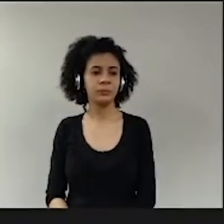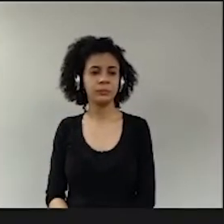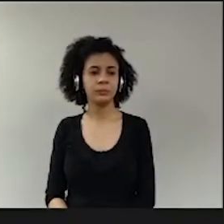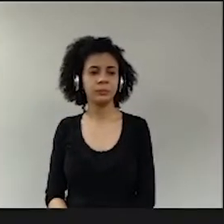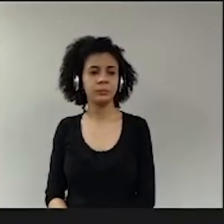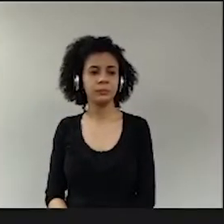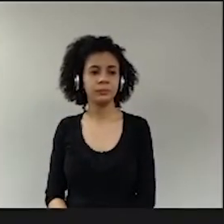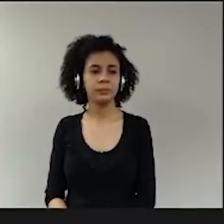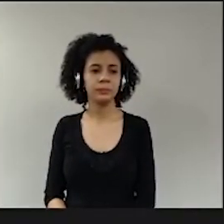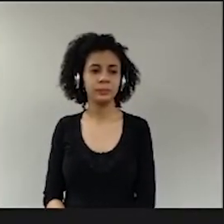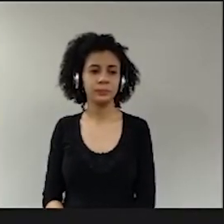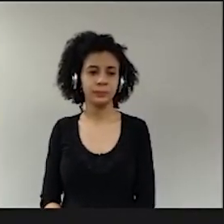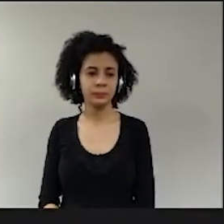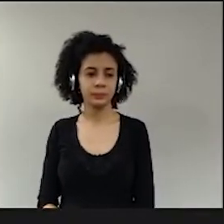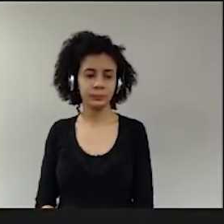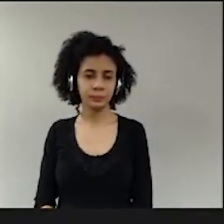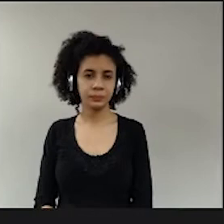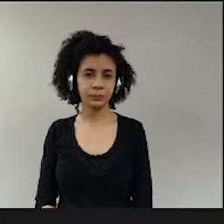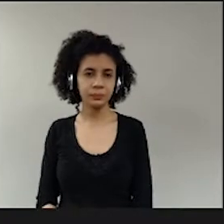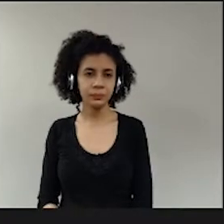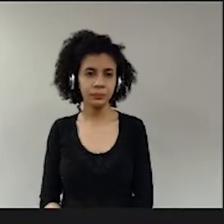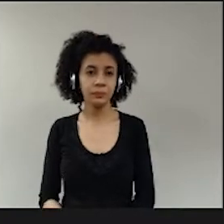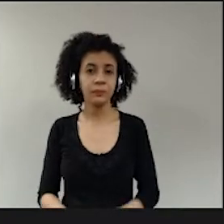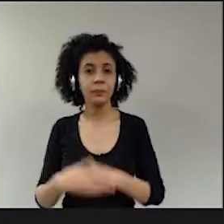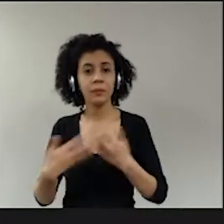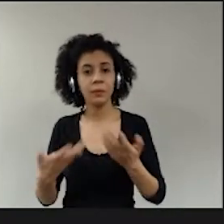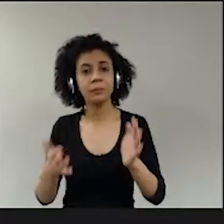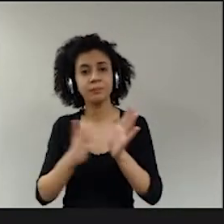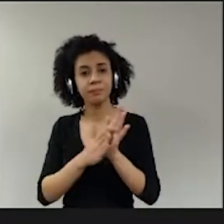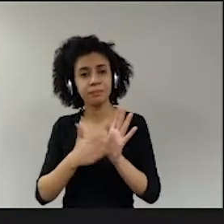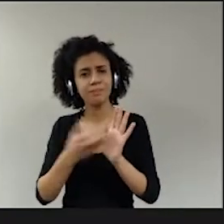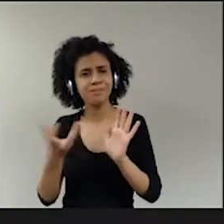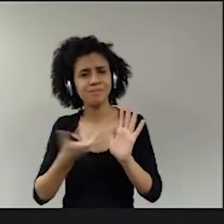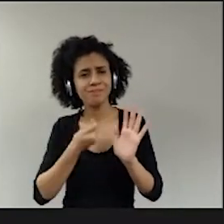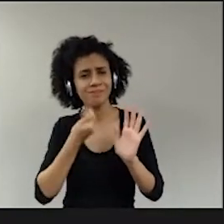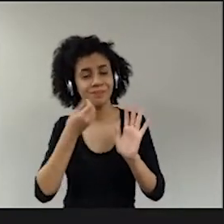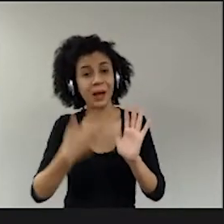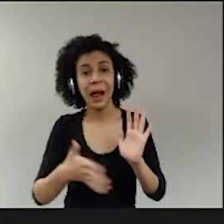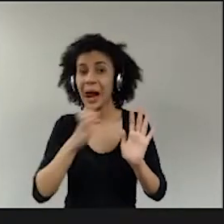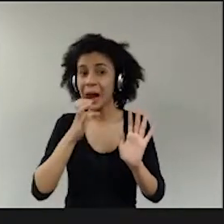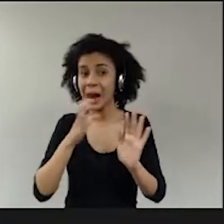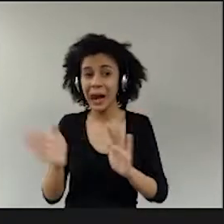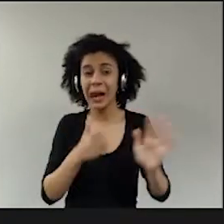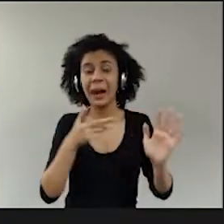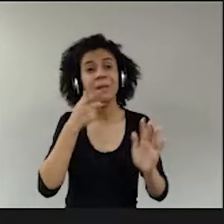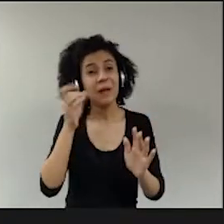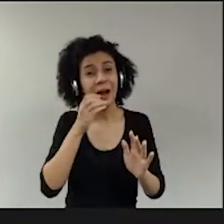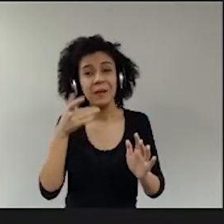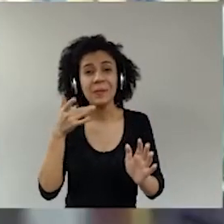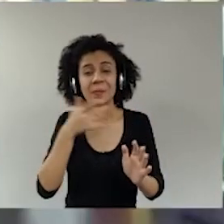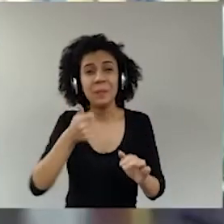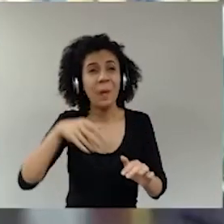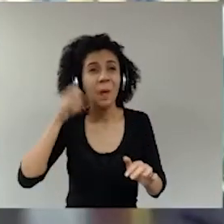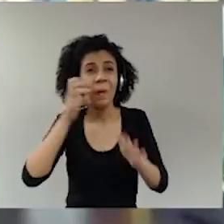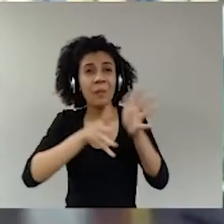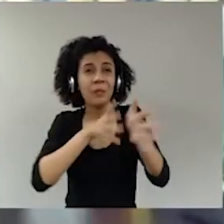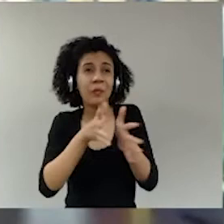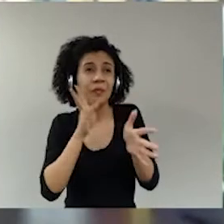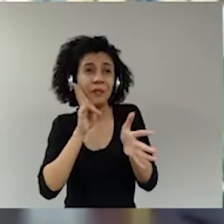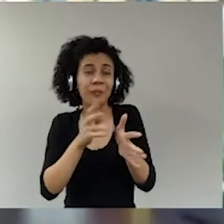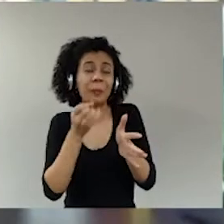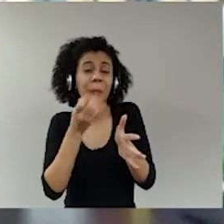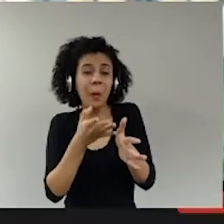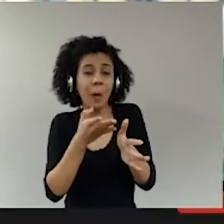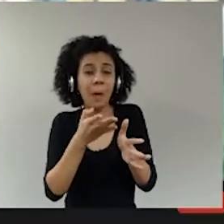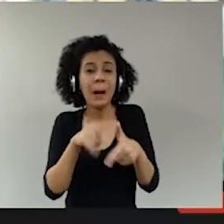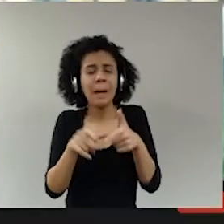Doutor Elton, parabéns pela brilhante exposição, e passa rápido porque é gostoso lhe ouvir. Então, e